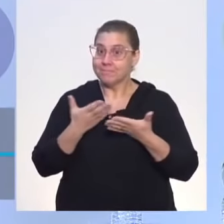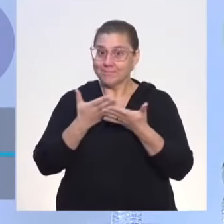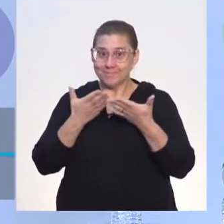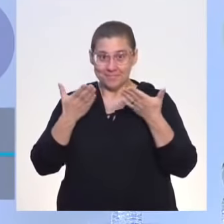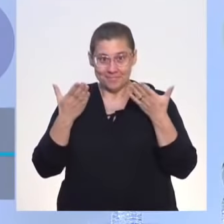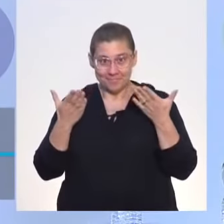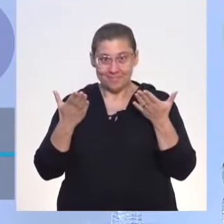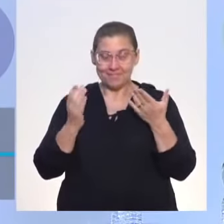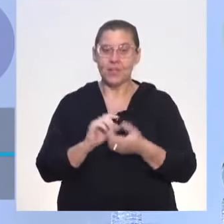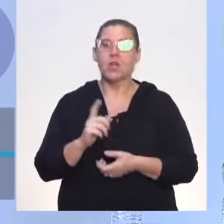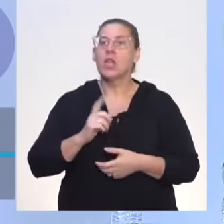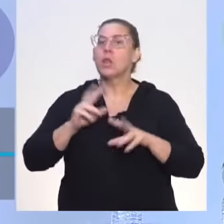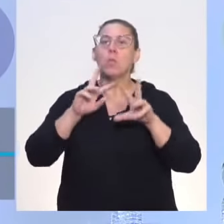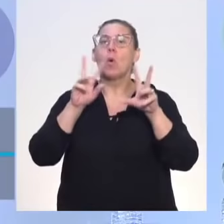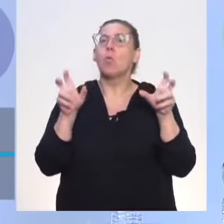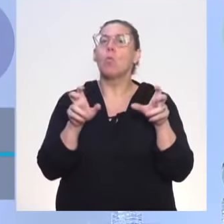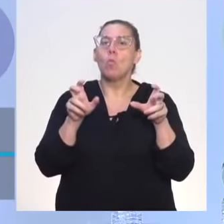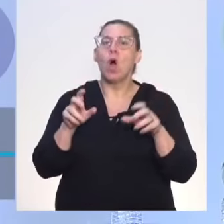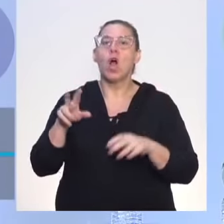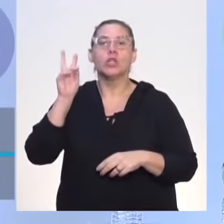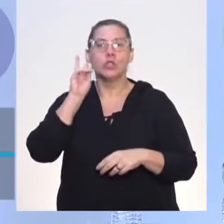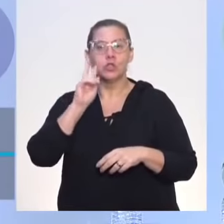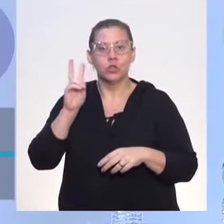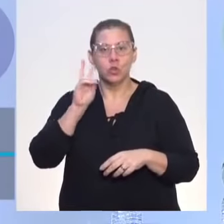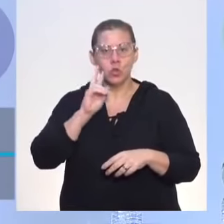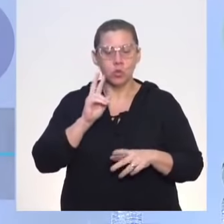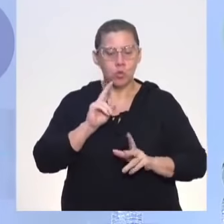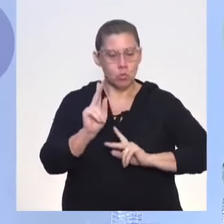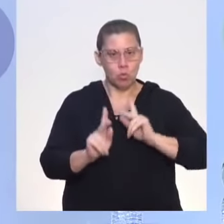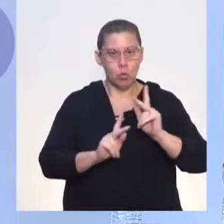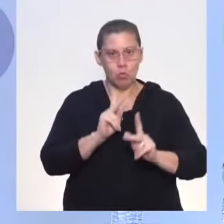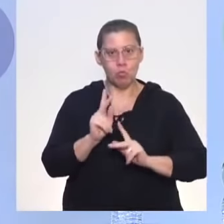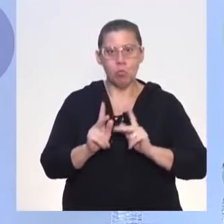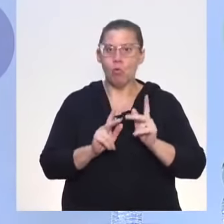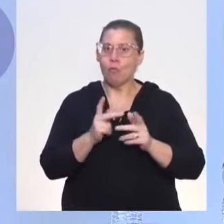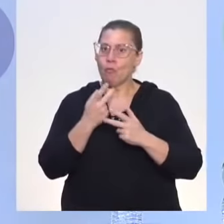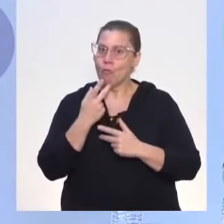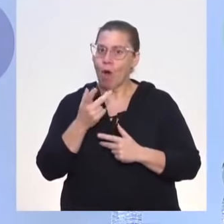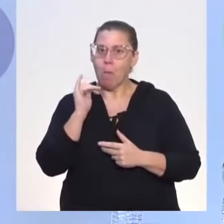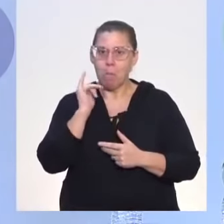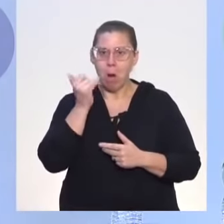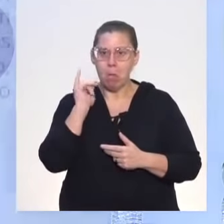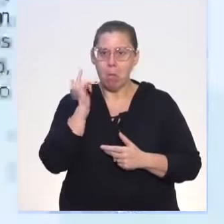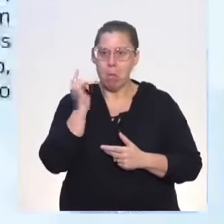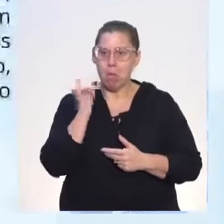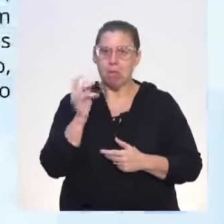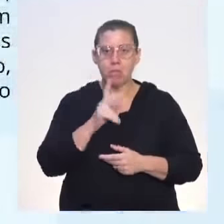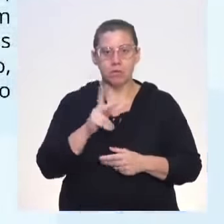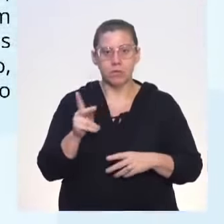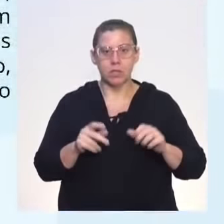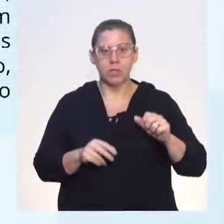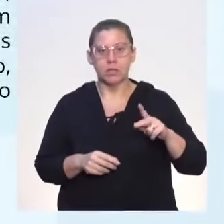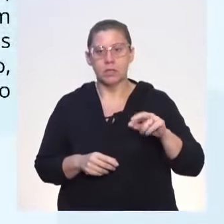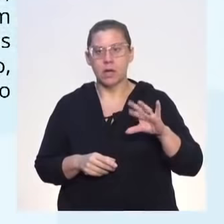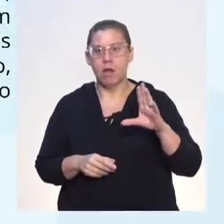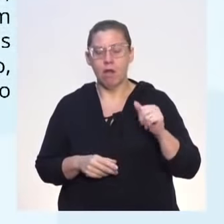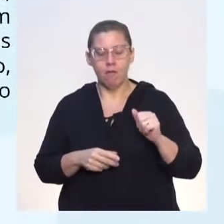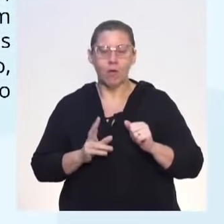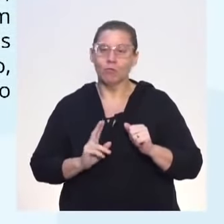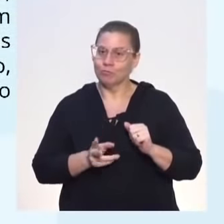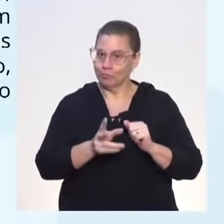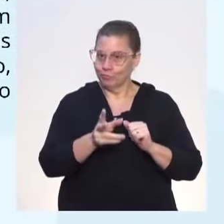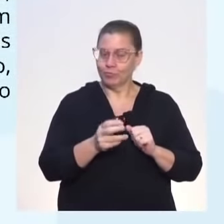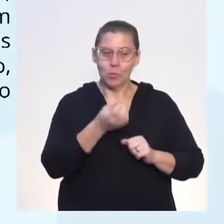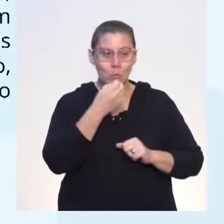viu? Tema da nossa aula, histórias que o povo conta. A Pro Andréia vai continuar para a gente. Bom dia,